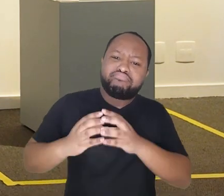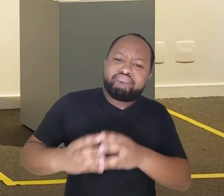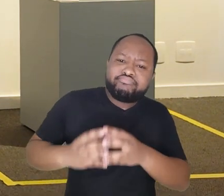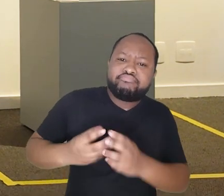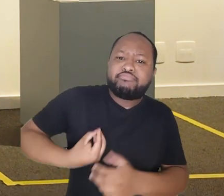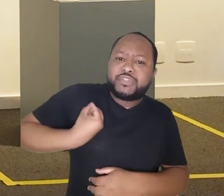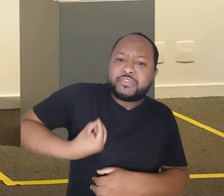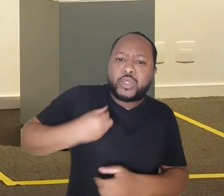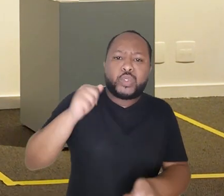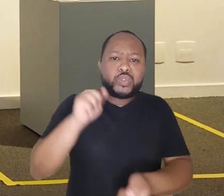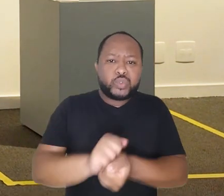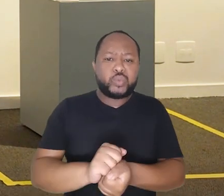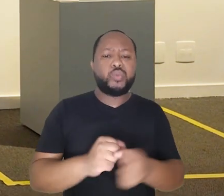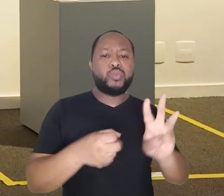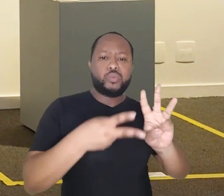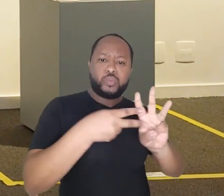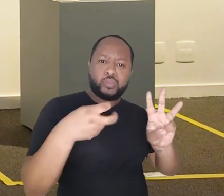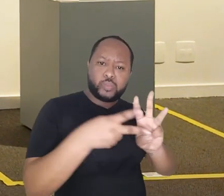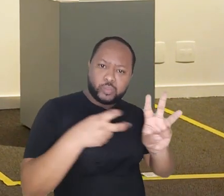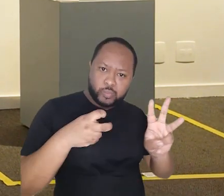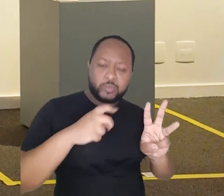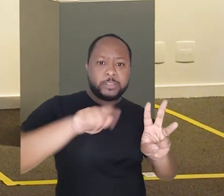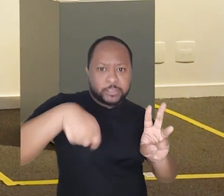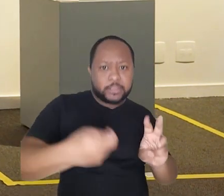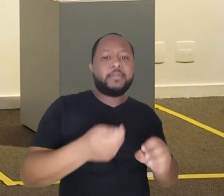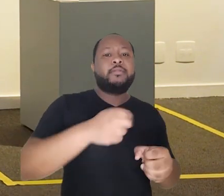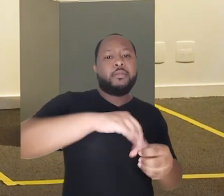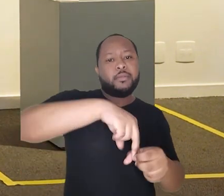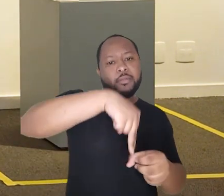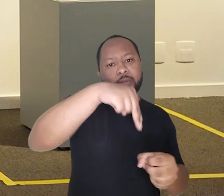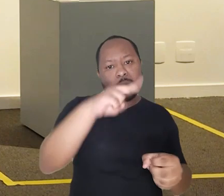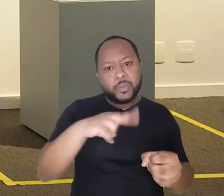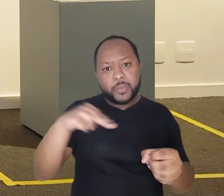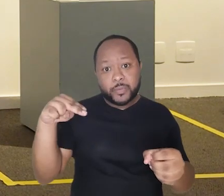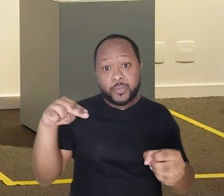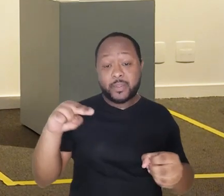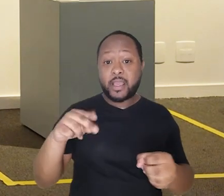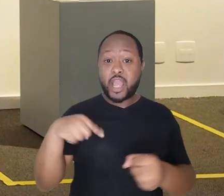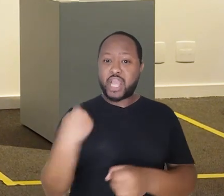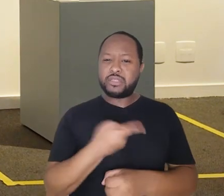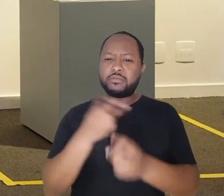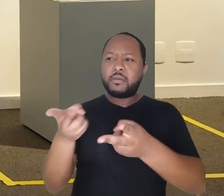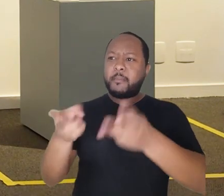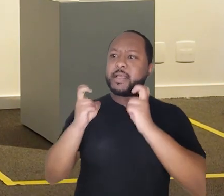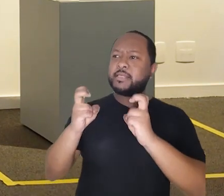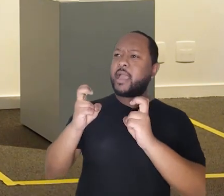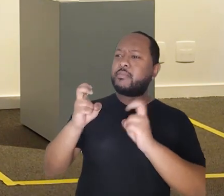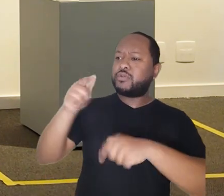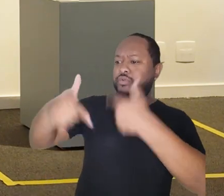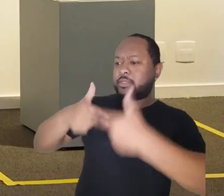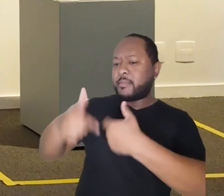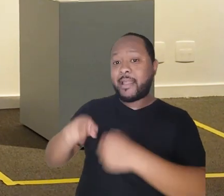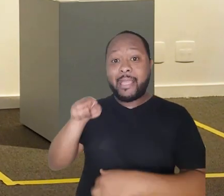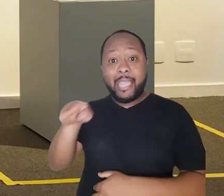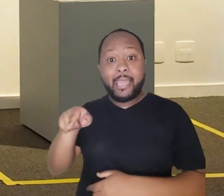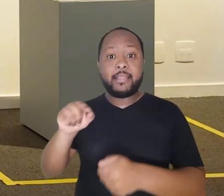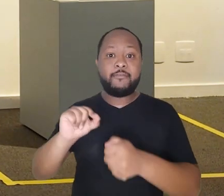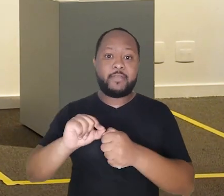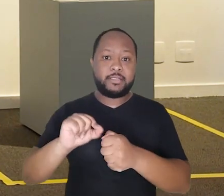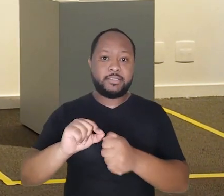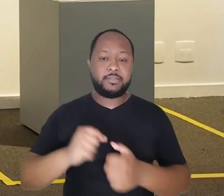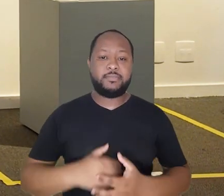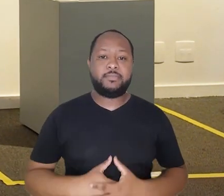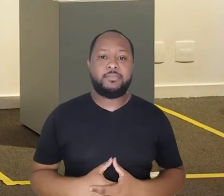população indígena em Icarajá. E isso a gente vê retratado nos trabalhos que ele fez.